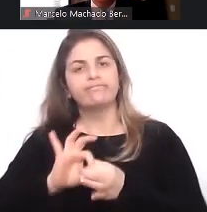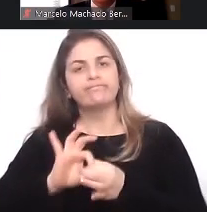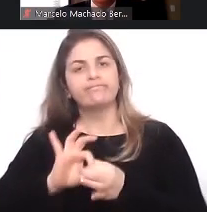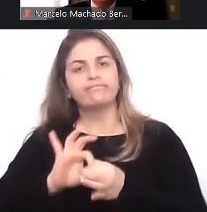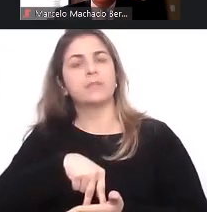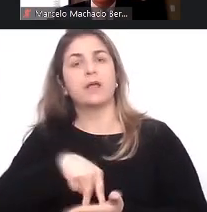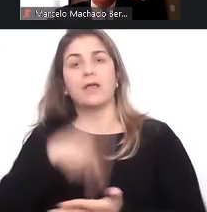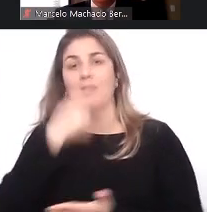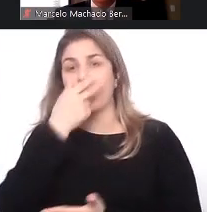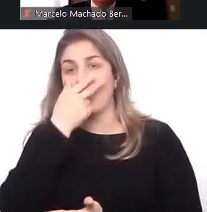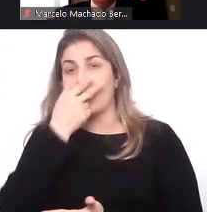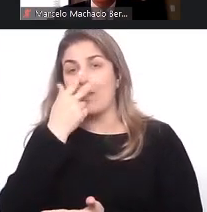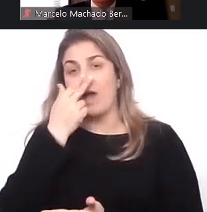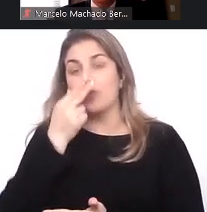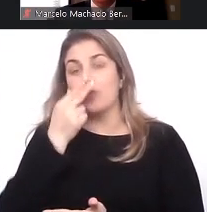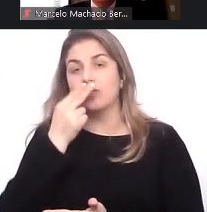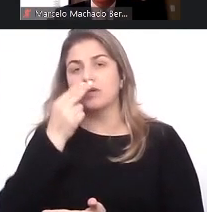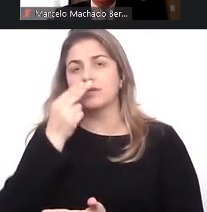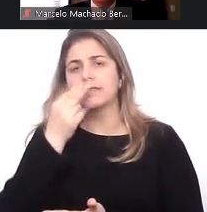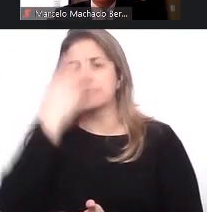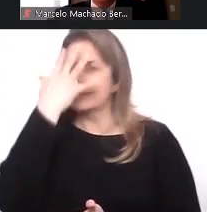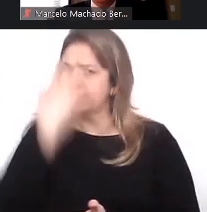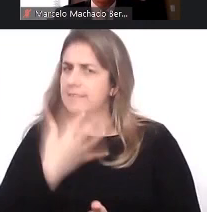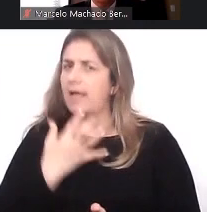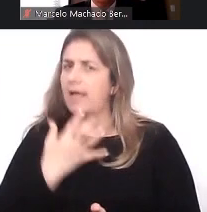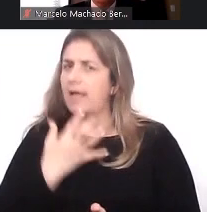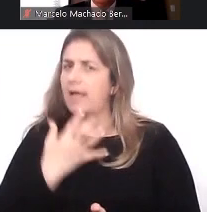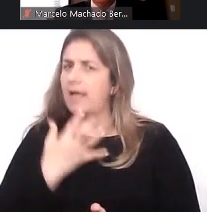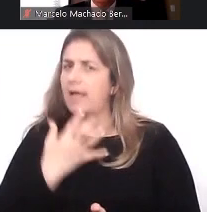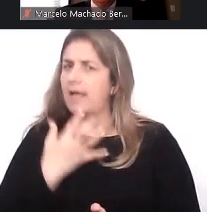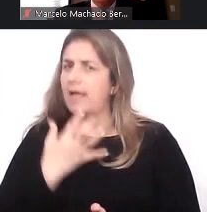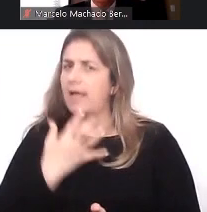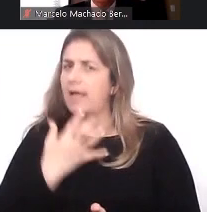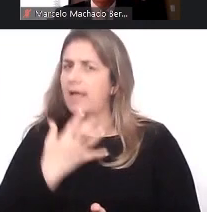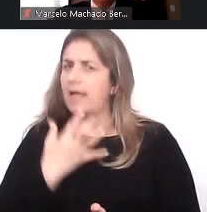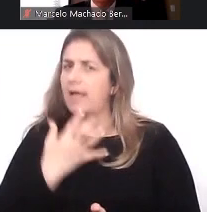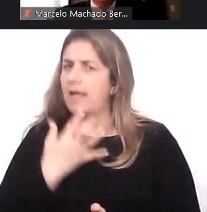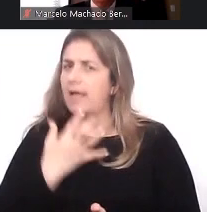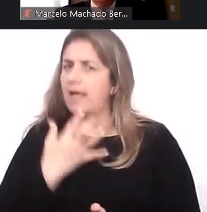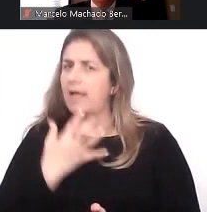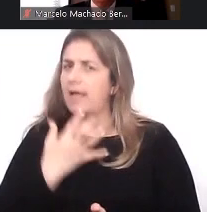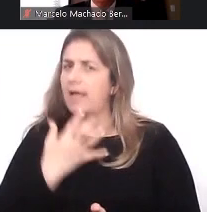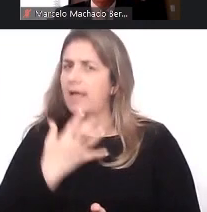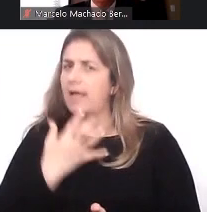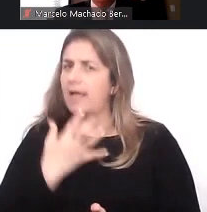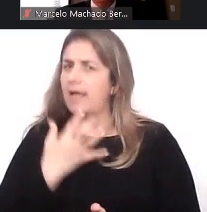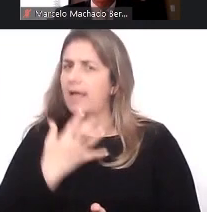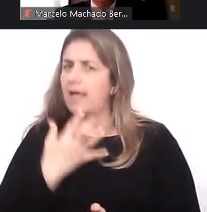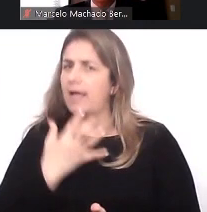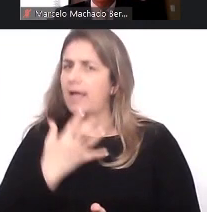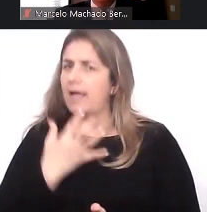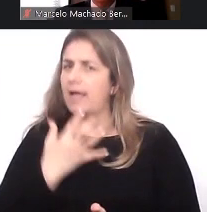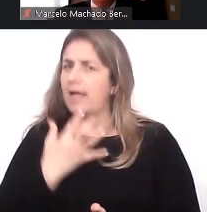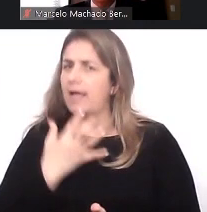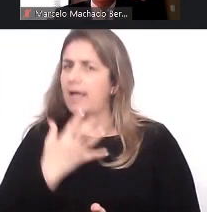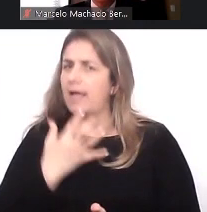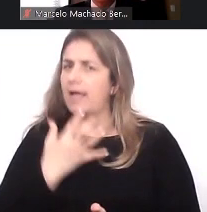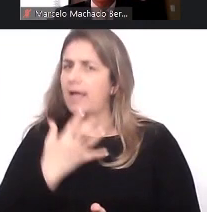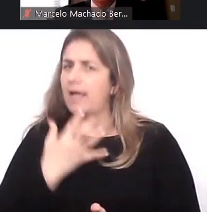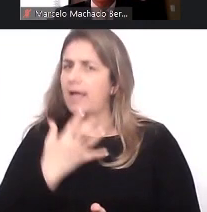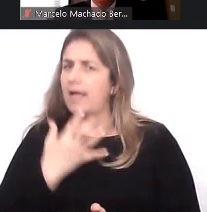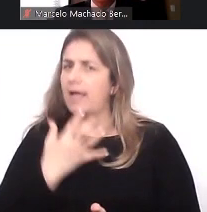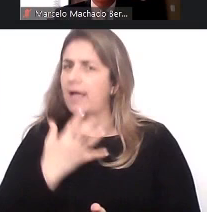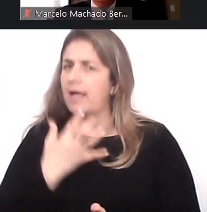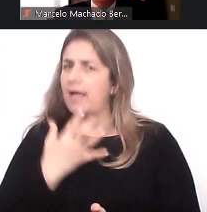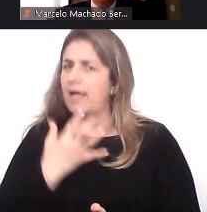racional. Vamos concordar com o que dá e vamos nos opor àquilo que nos mata. Não vamos aceitar que essa dose, ao invés